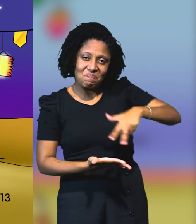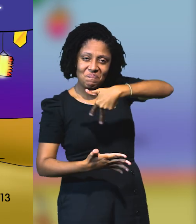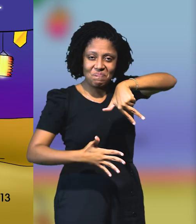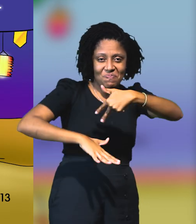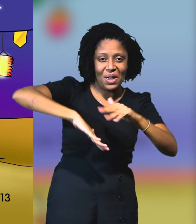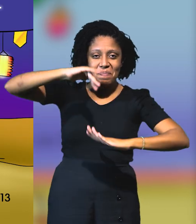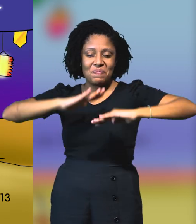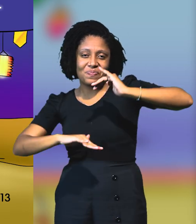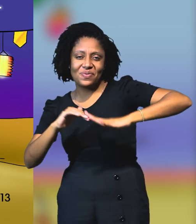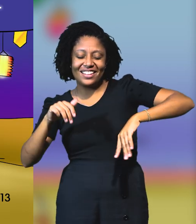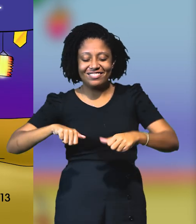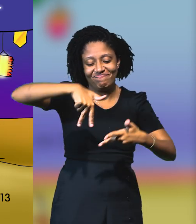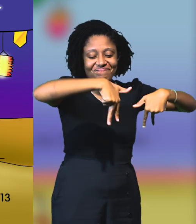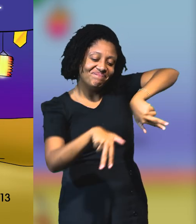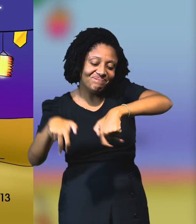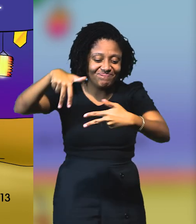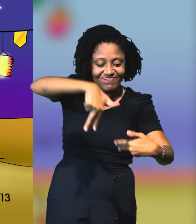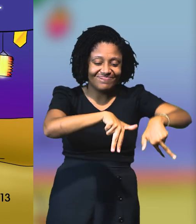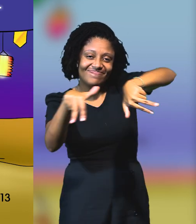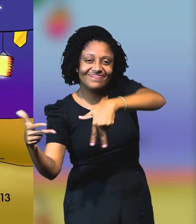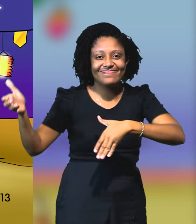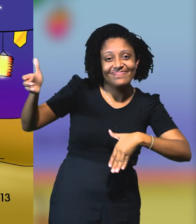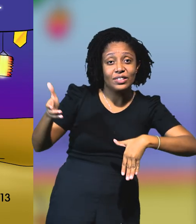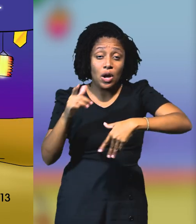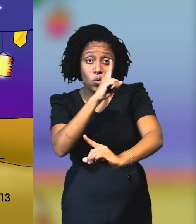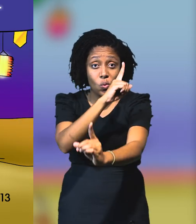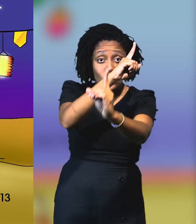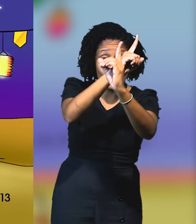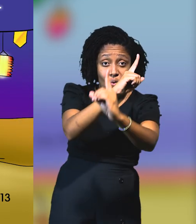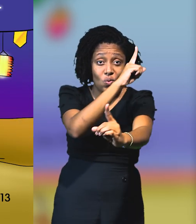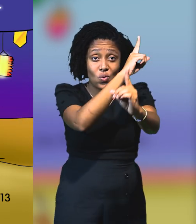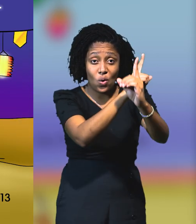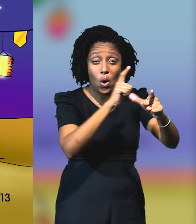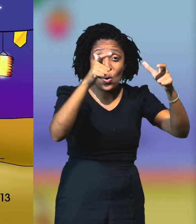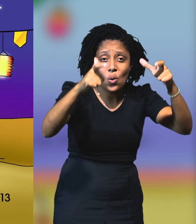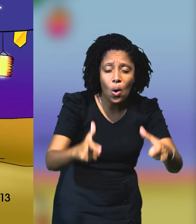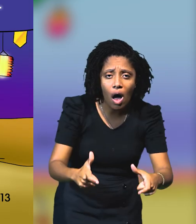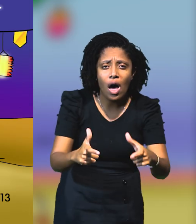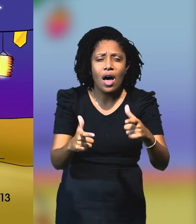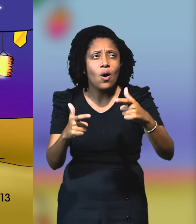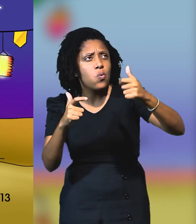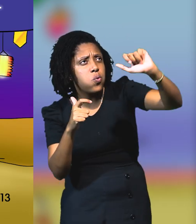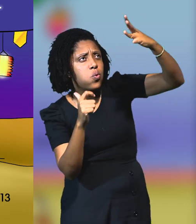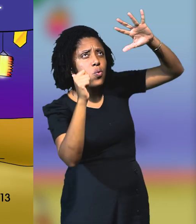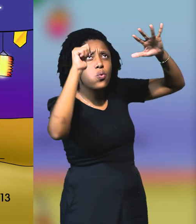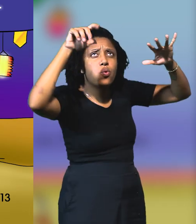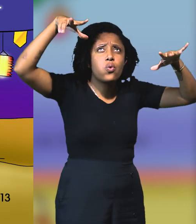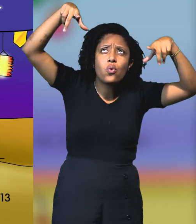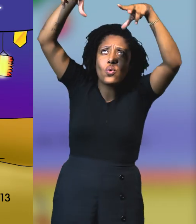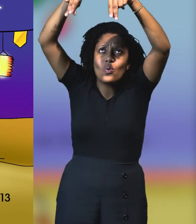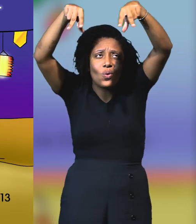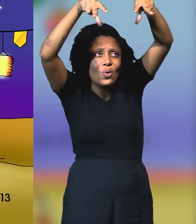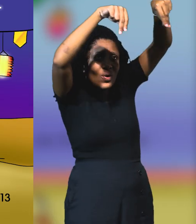desenvoltura. Saíam dançando para encontrar outros num lugar cheio de luzes e bandeirinhas